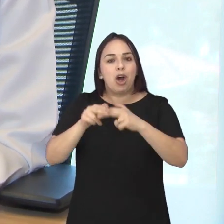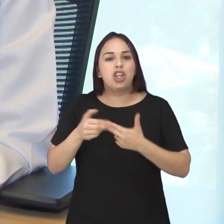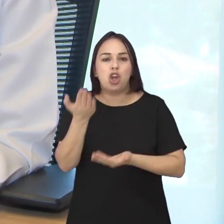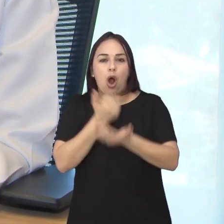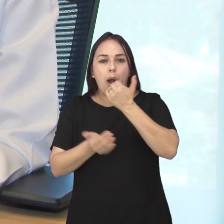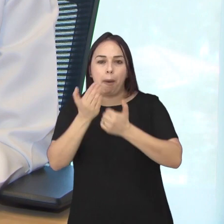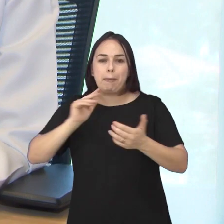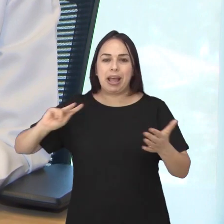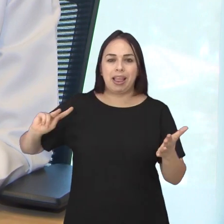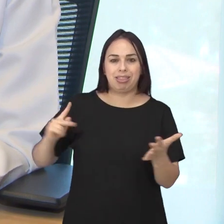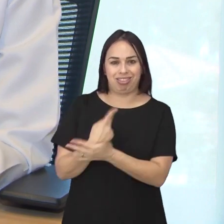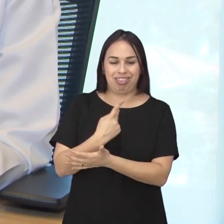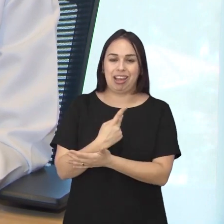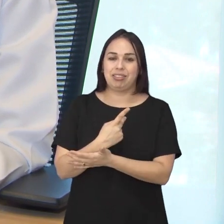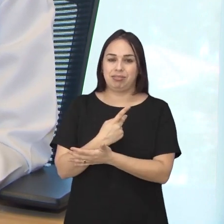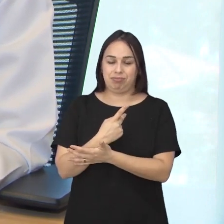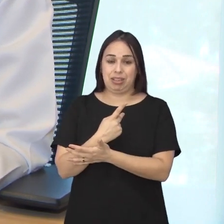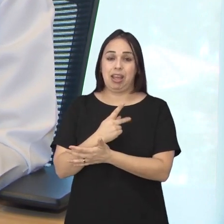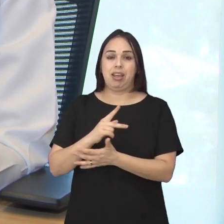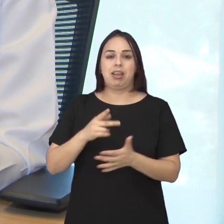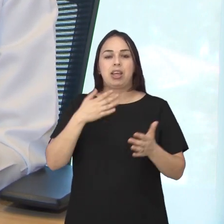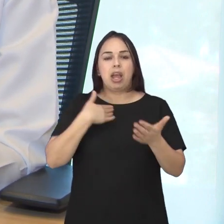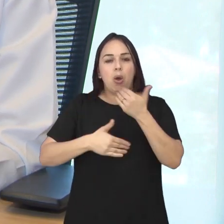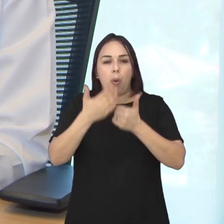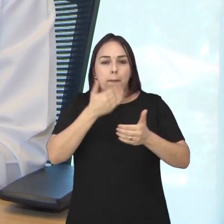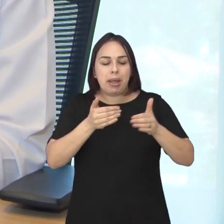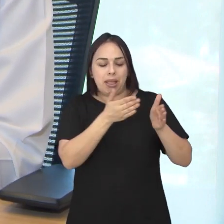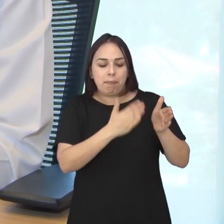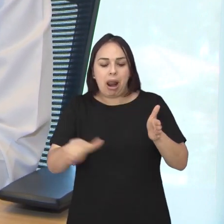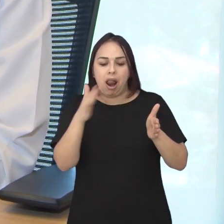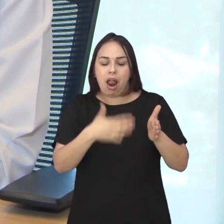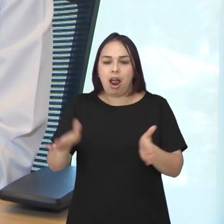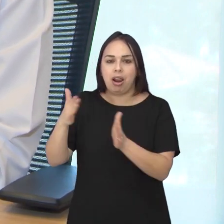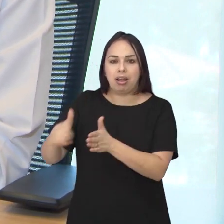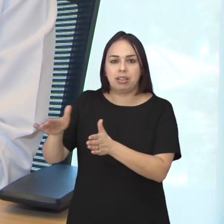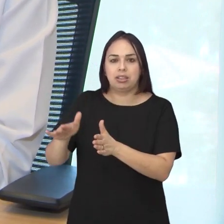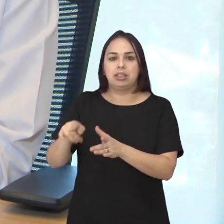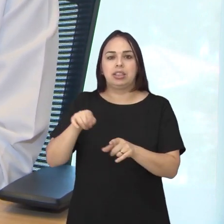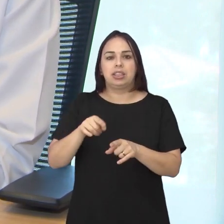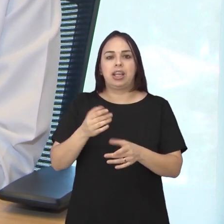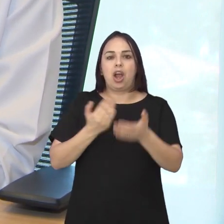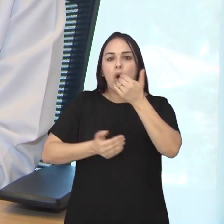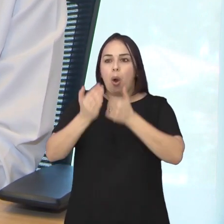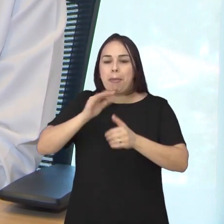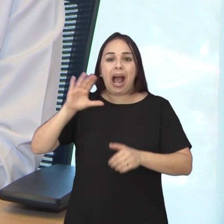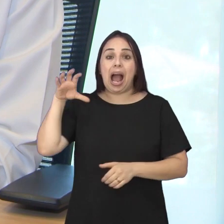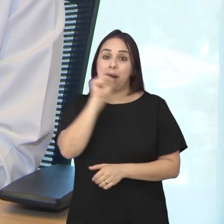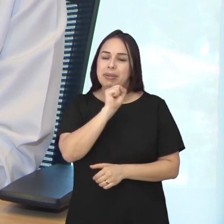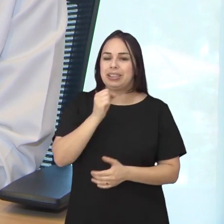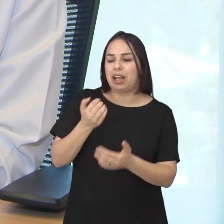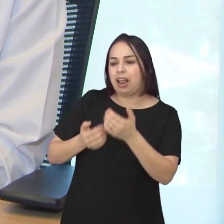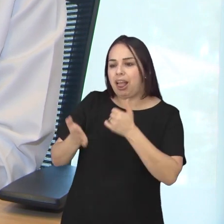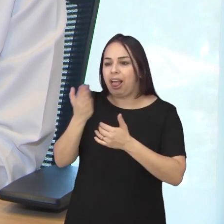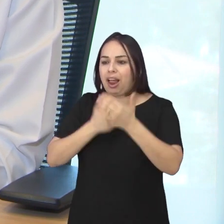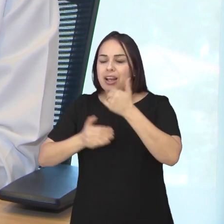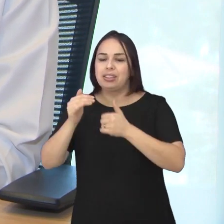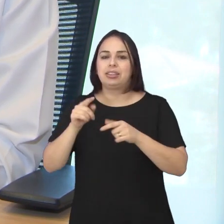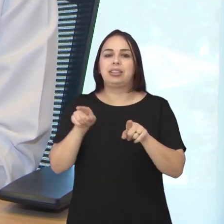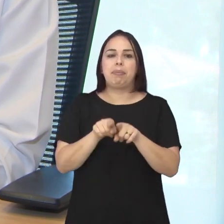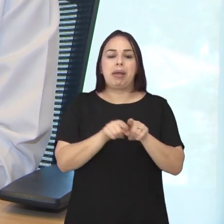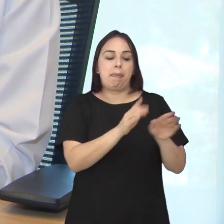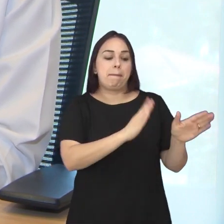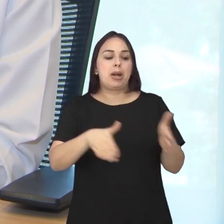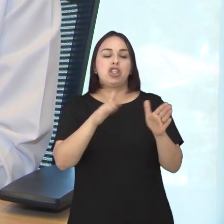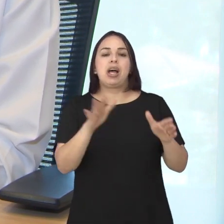consumo de alimentos que são chamados de ultraprocessados, que são os alimentos que eles têm um consumo mais rápido, uma produção